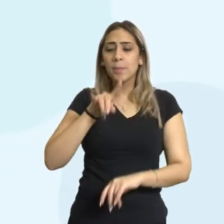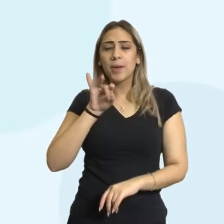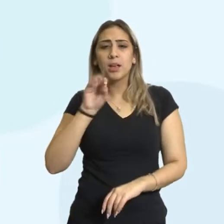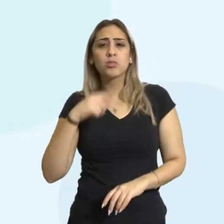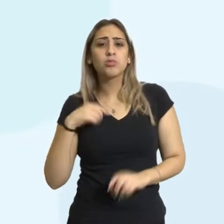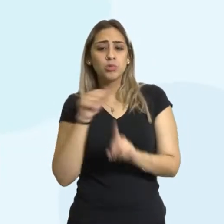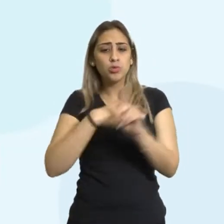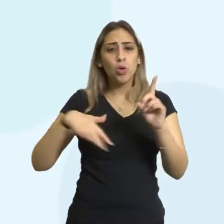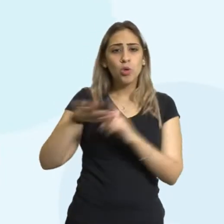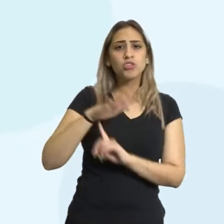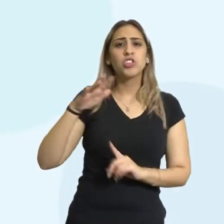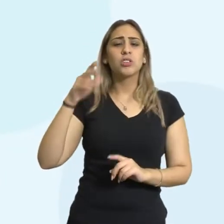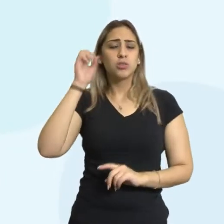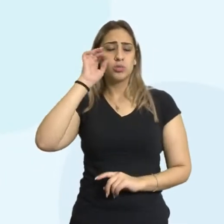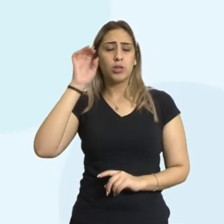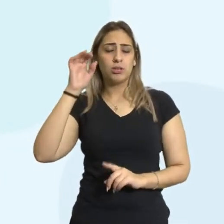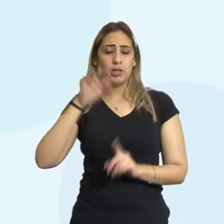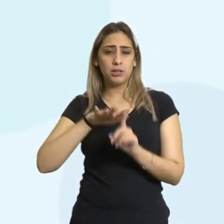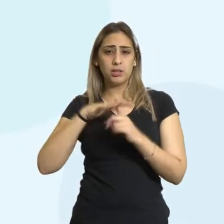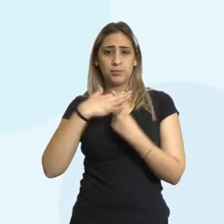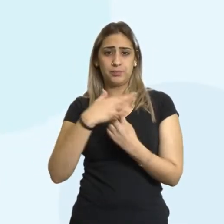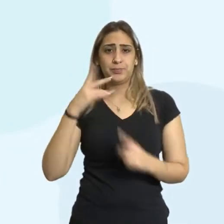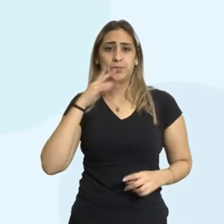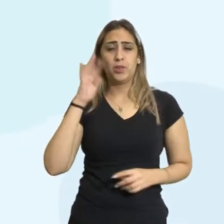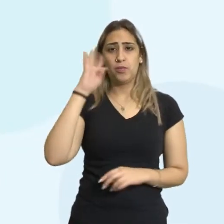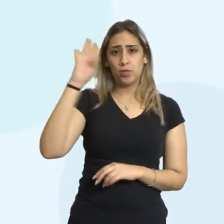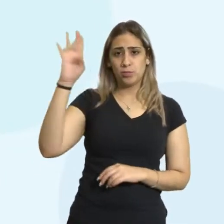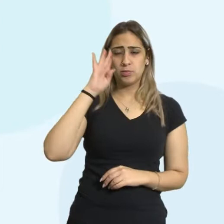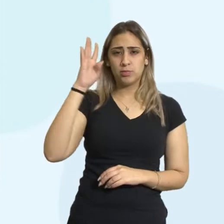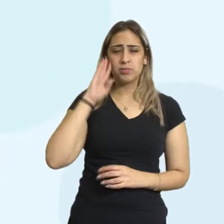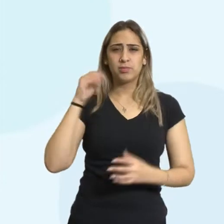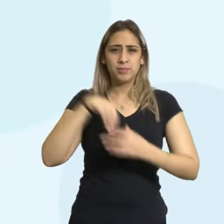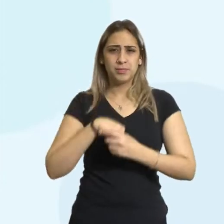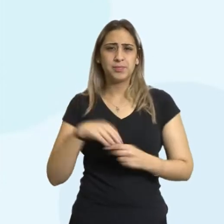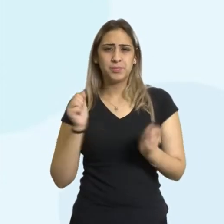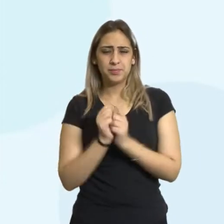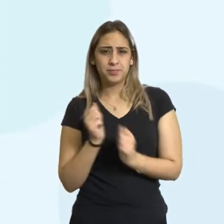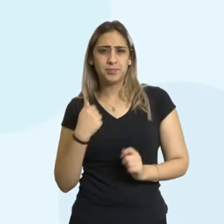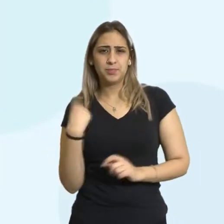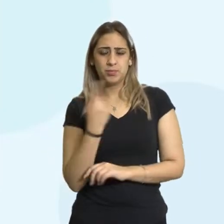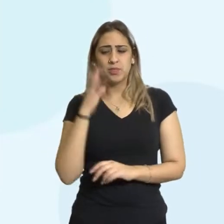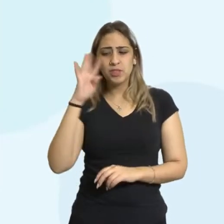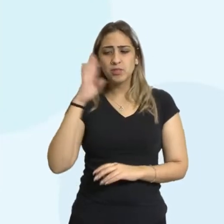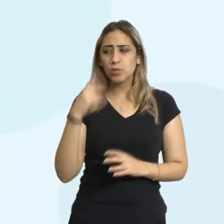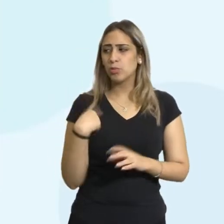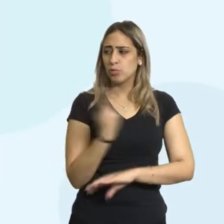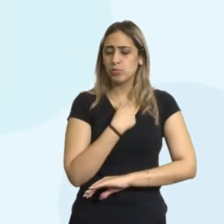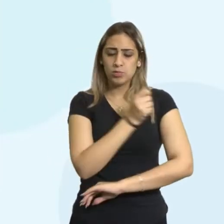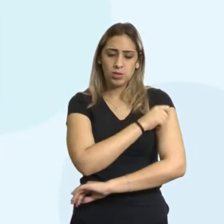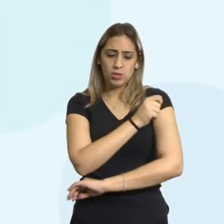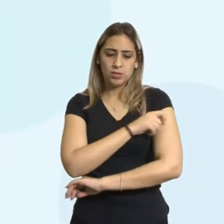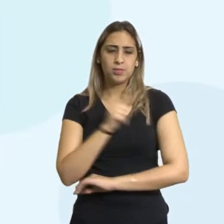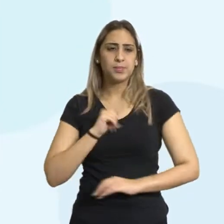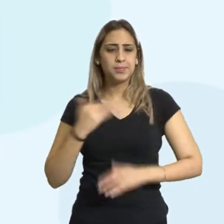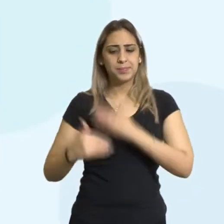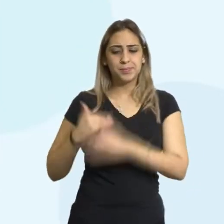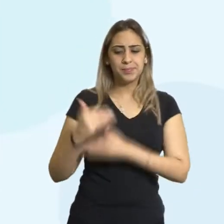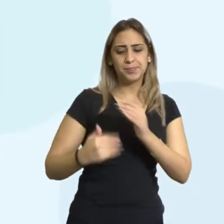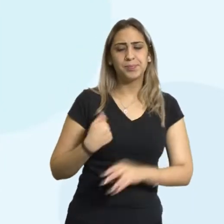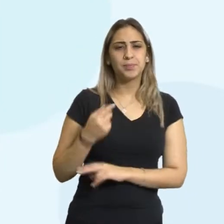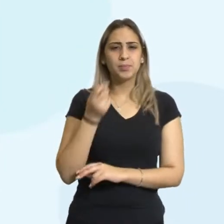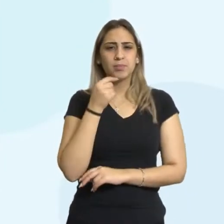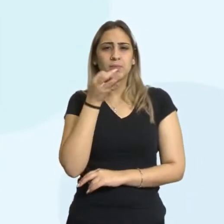eles trazem mais aquela a ideia de desenvolver a ação reflexiva no nosso estudante né desenvolver o senso crítico